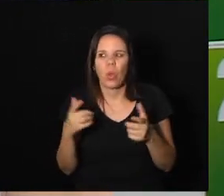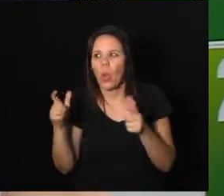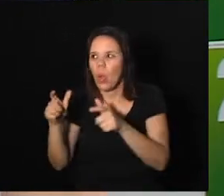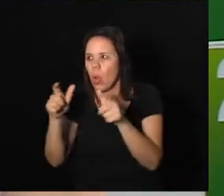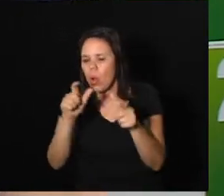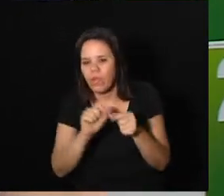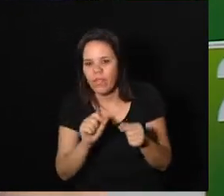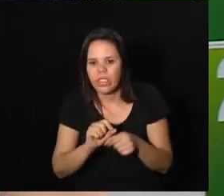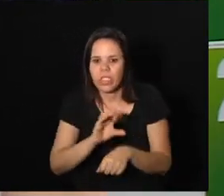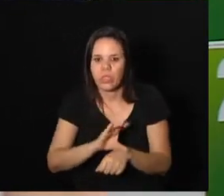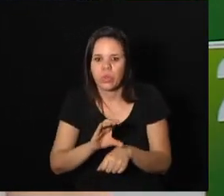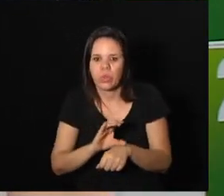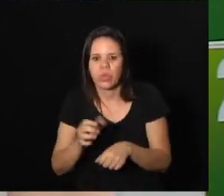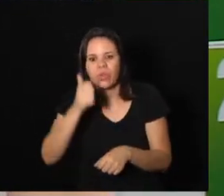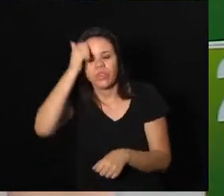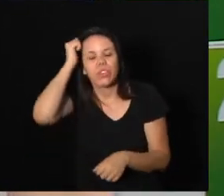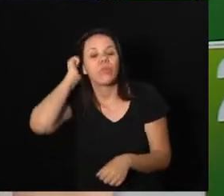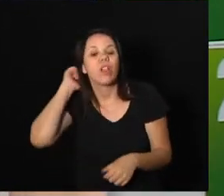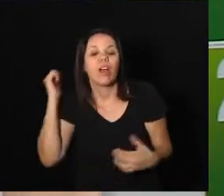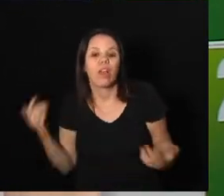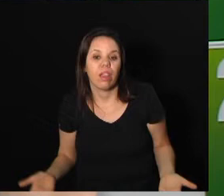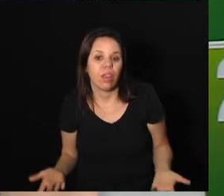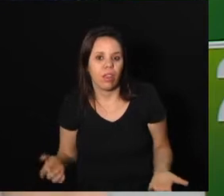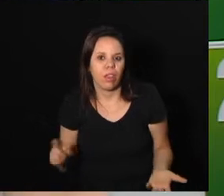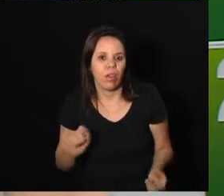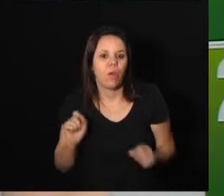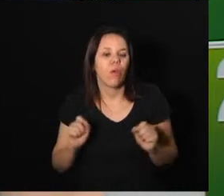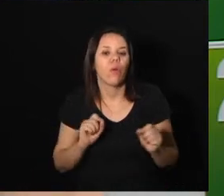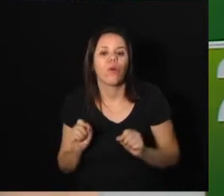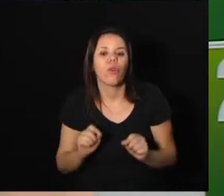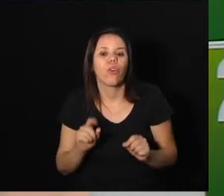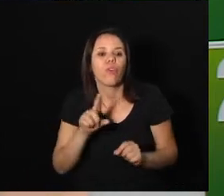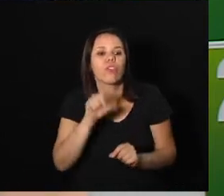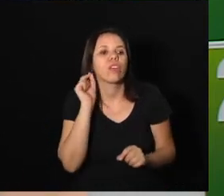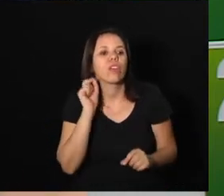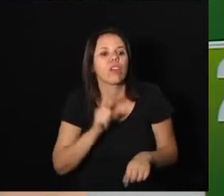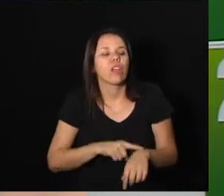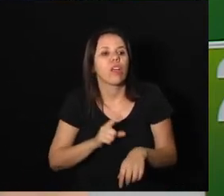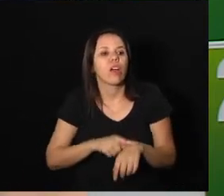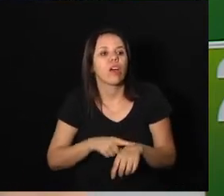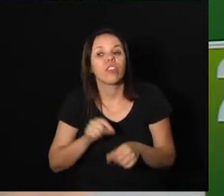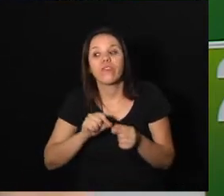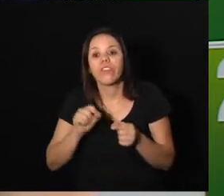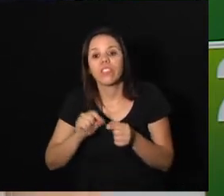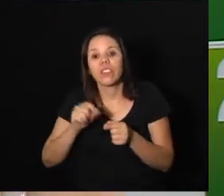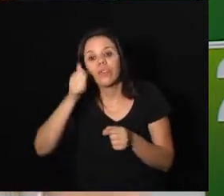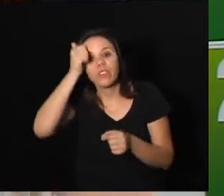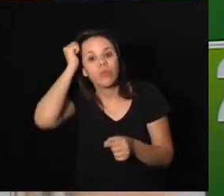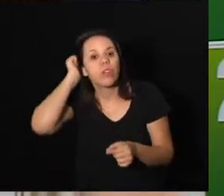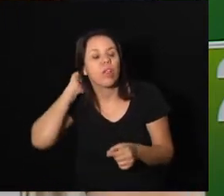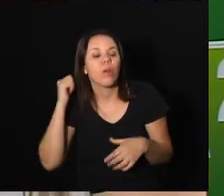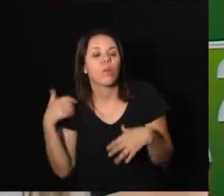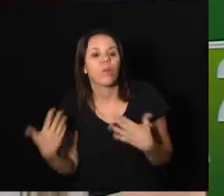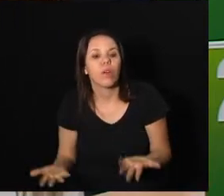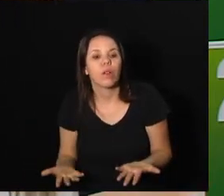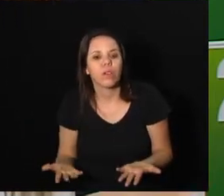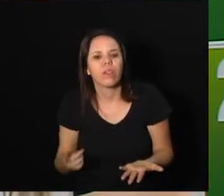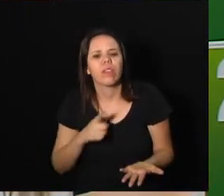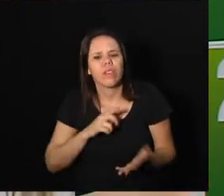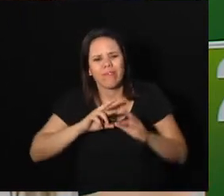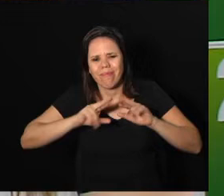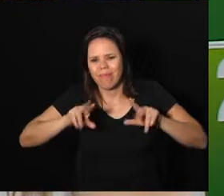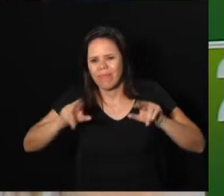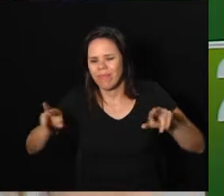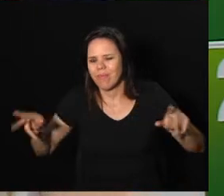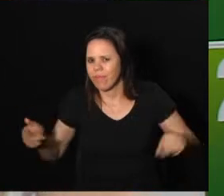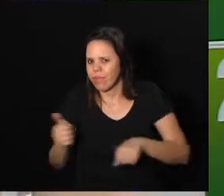o curso, e o que colocar, né, na hora do prestar mesmo. Porque assim, a gente hoje em dia tem várias